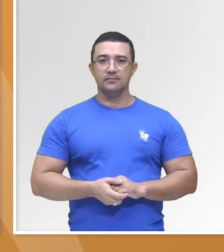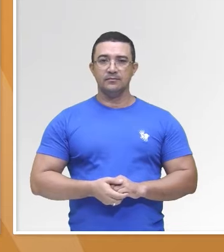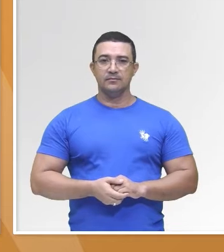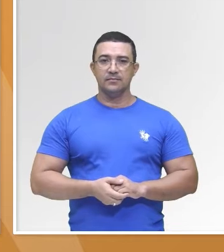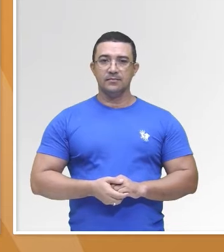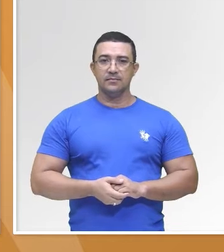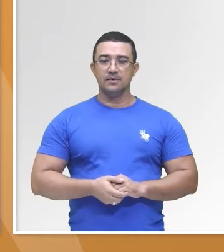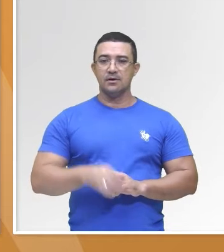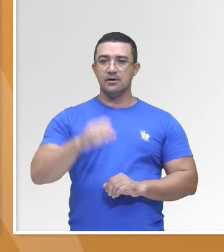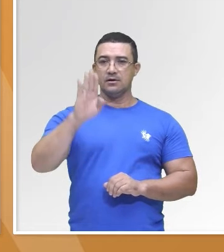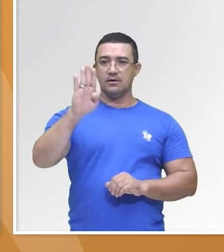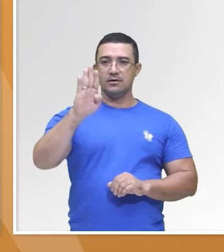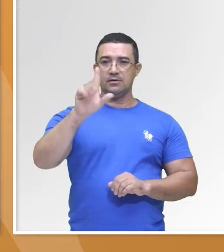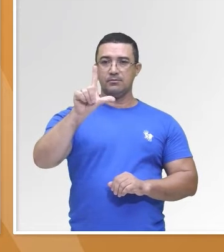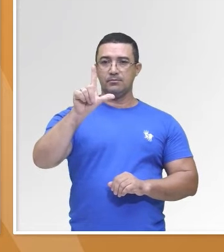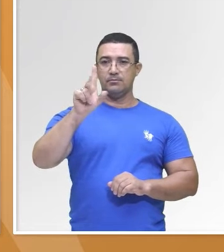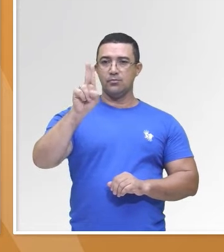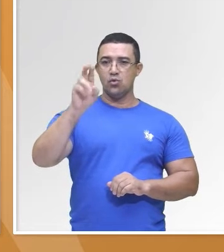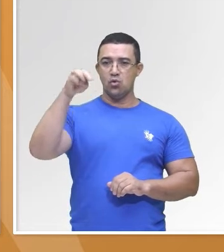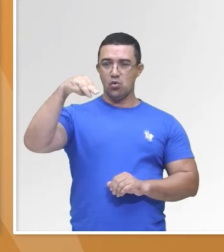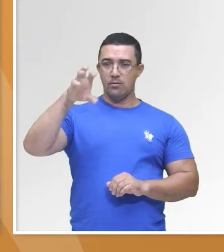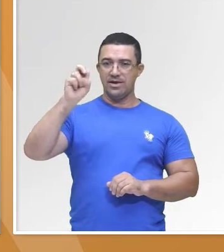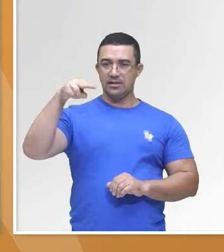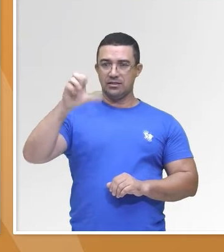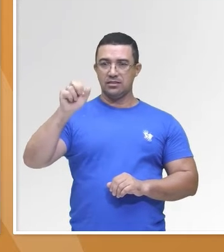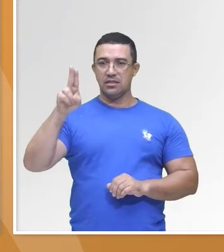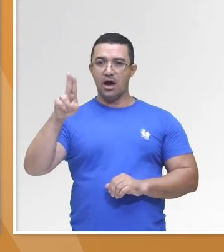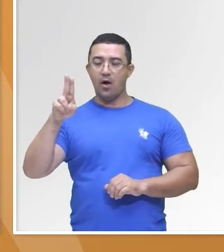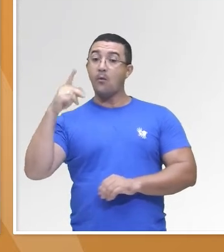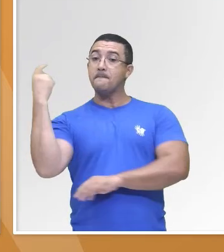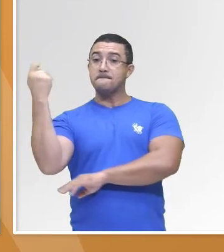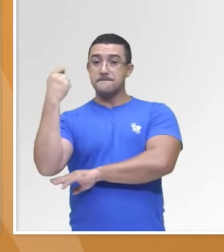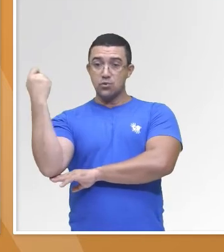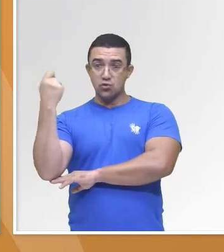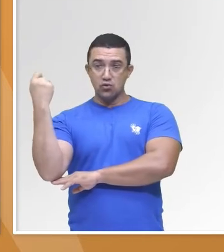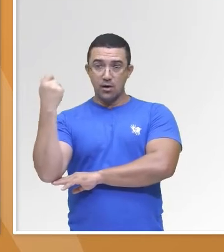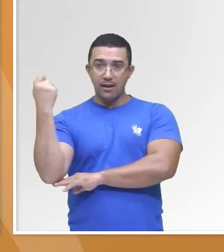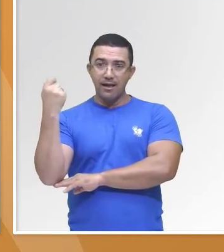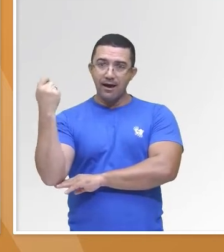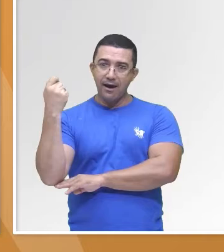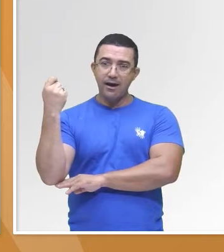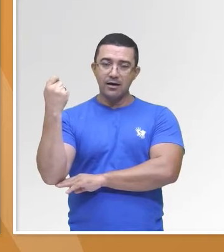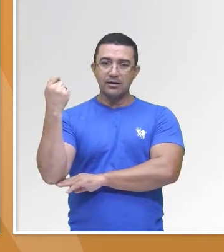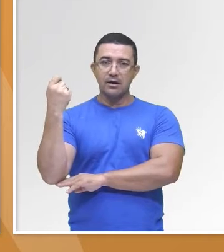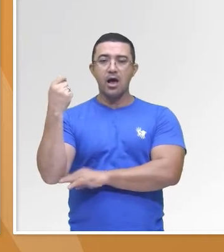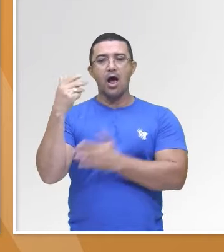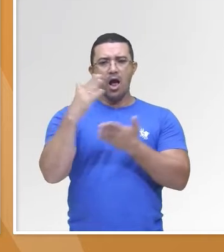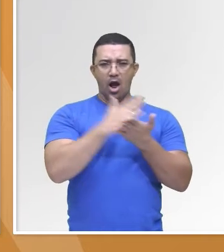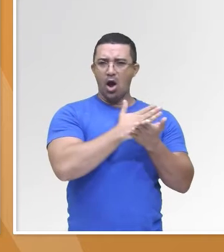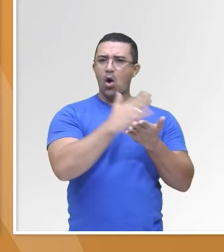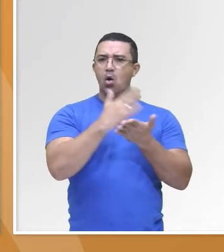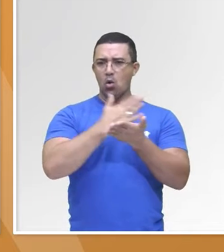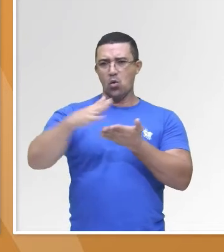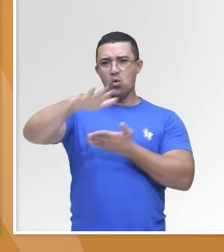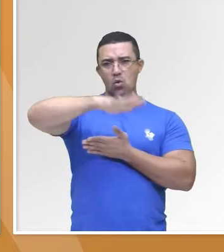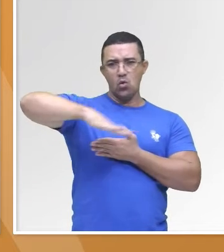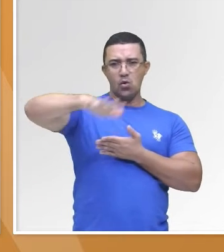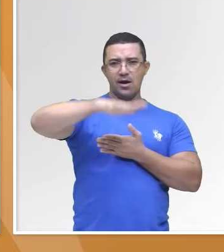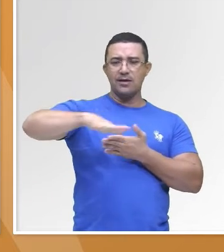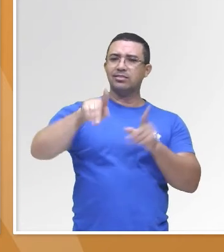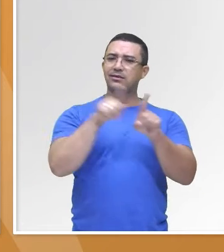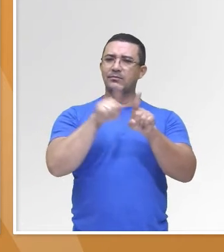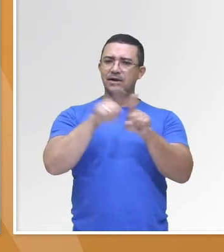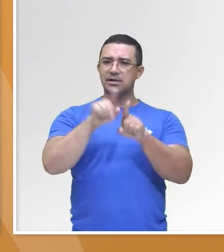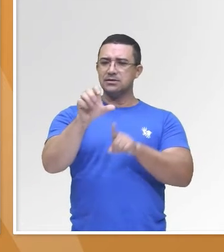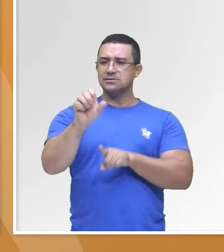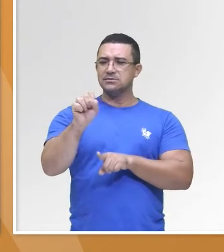e também Itajaí, tá, próprio Porto Alegre, algumas áreas aqui em Santa Maria, né?